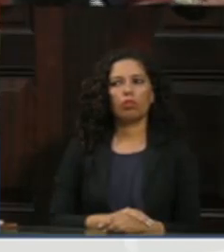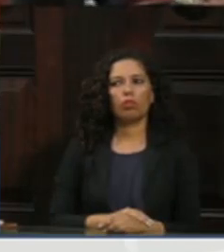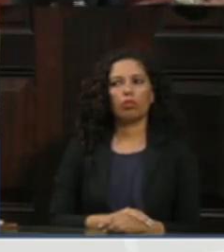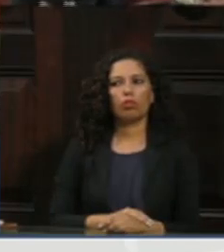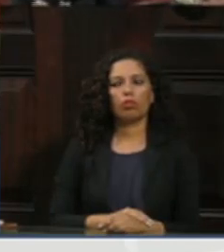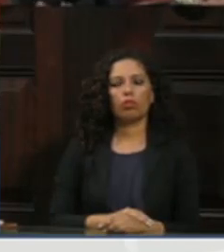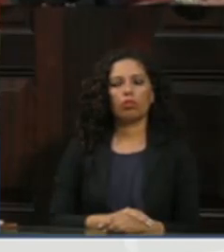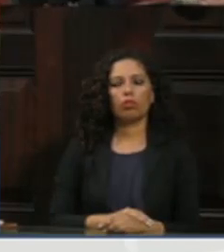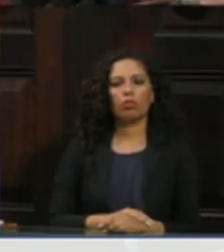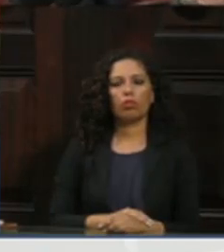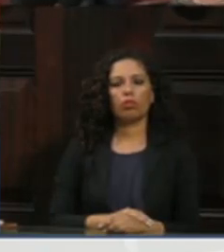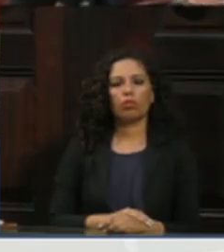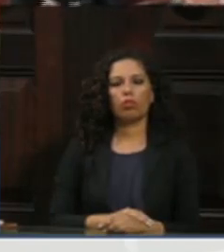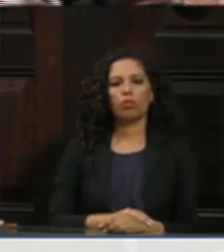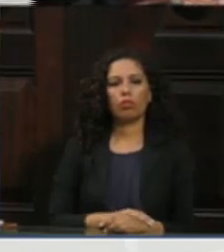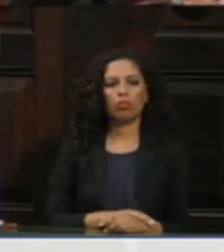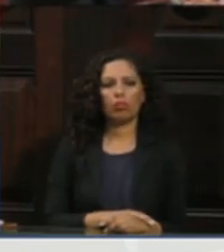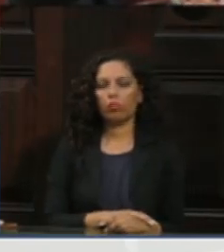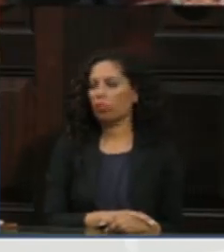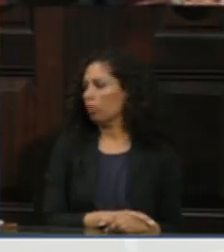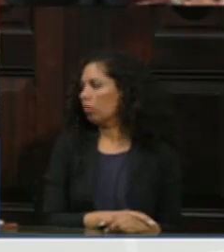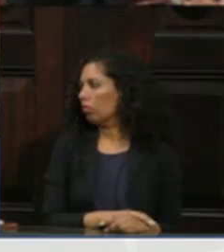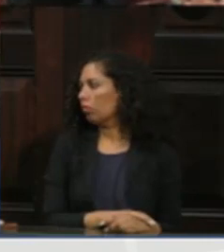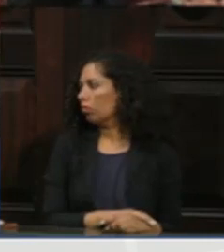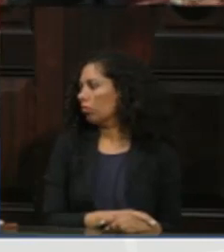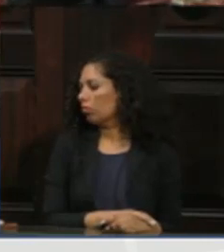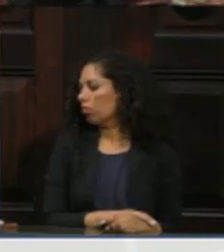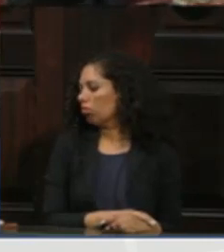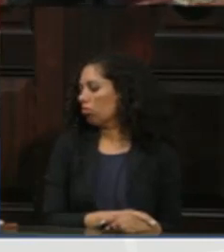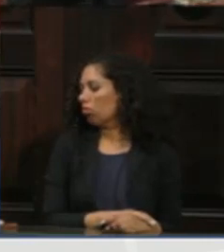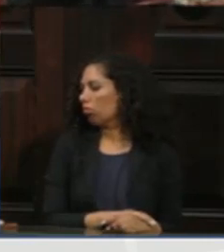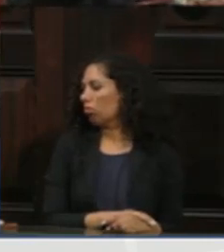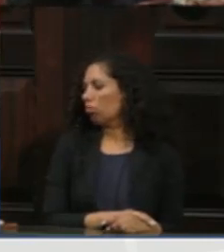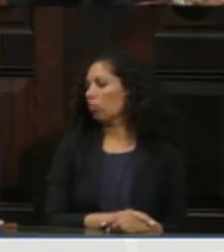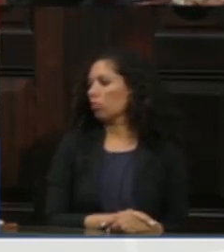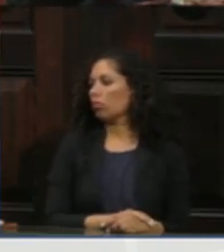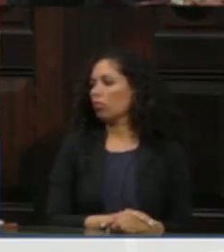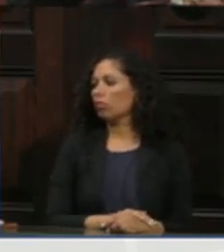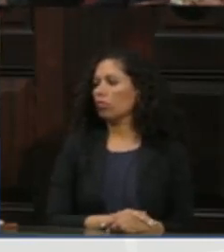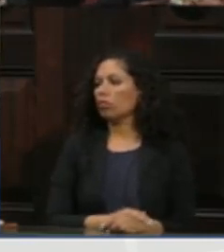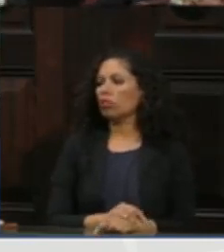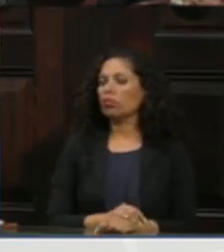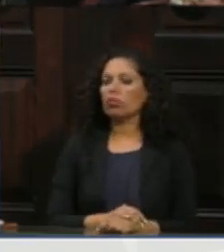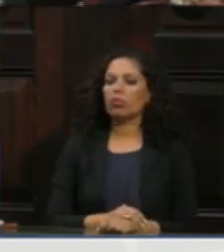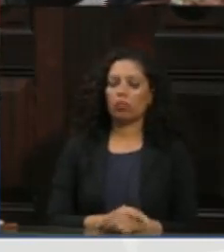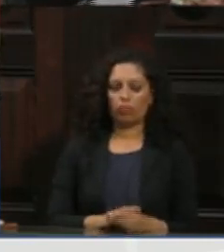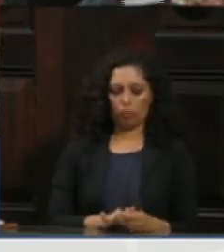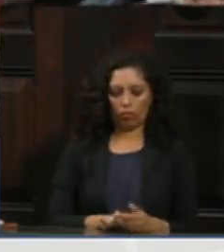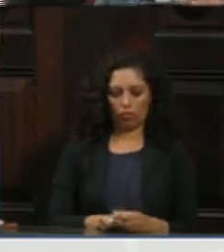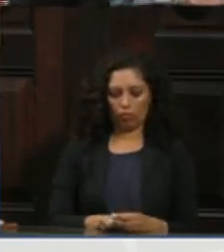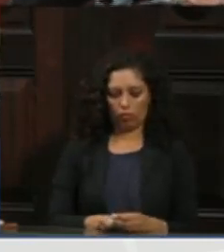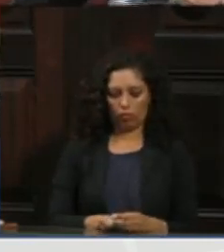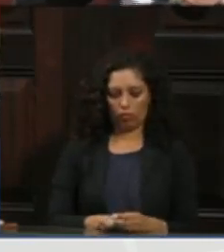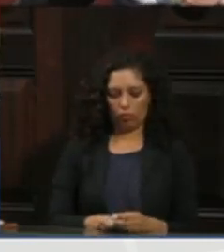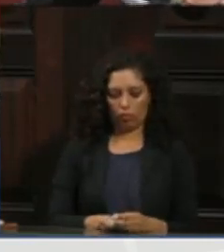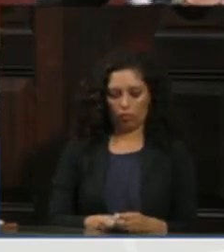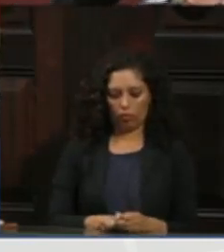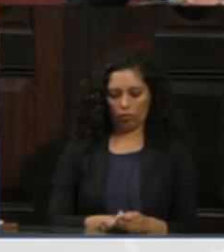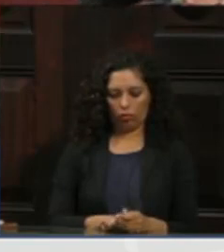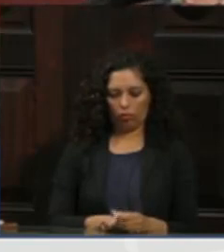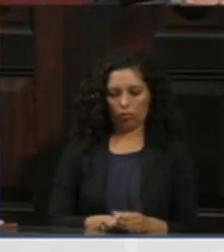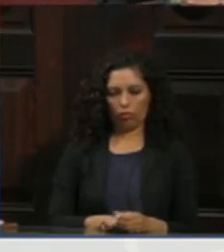lei 4191 de 3, que estabelece a política estadual de resíduos sólidos.